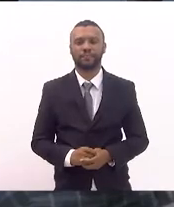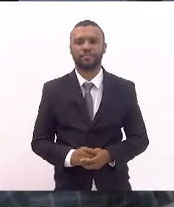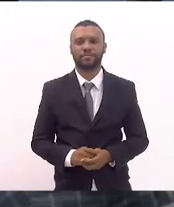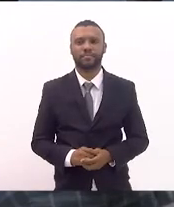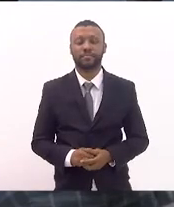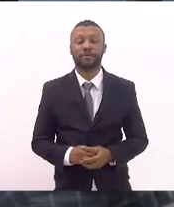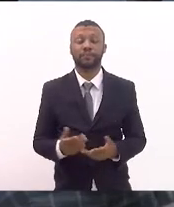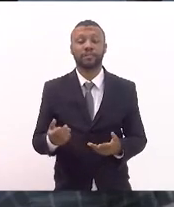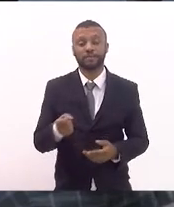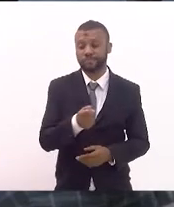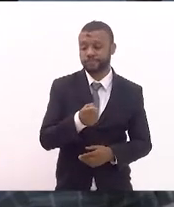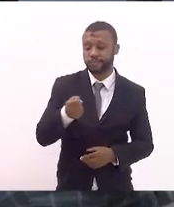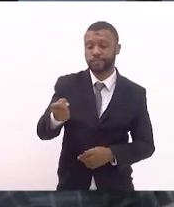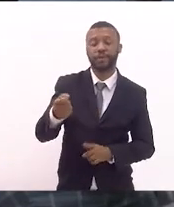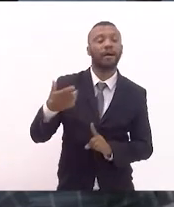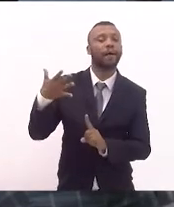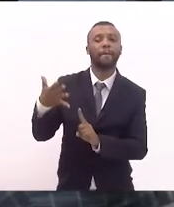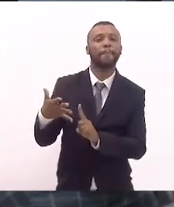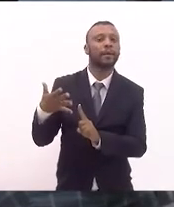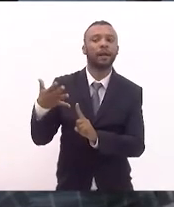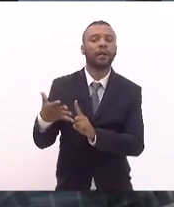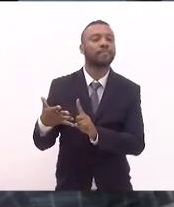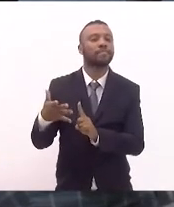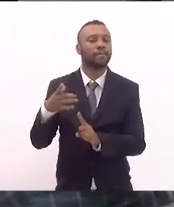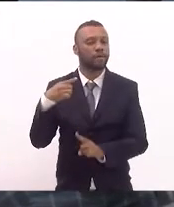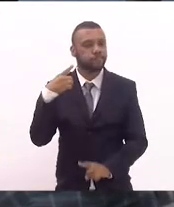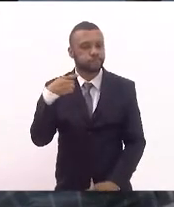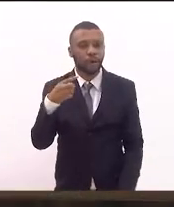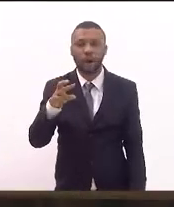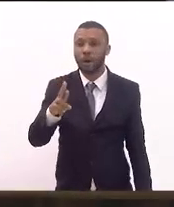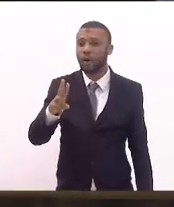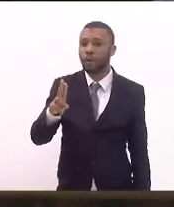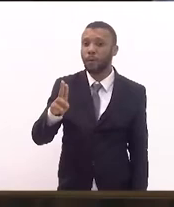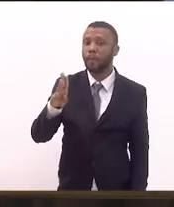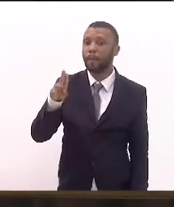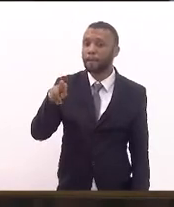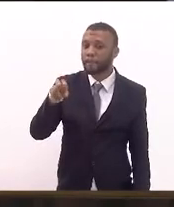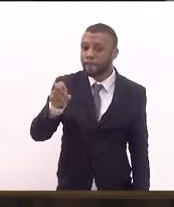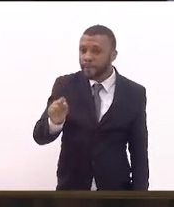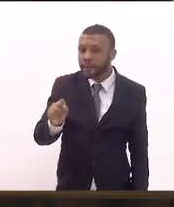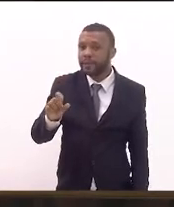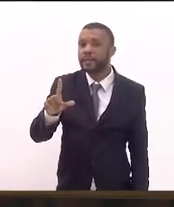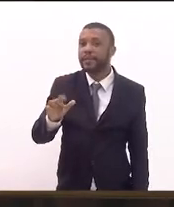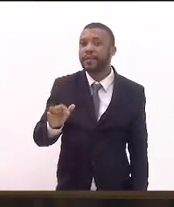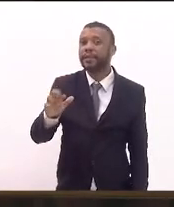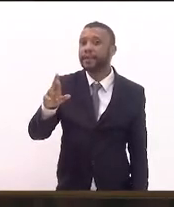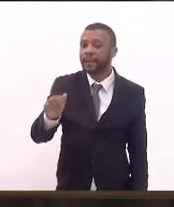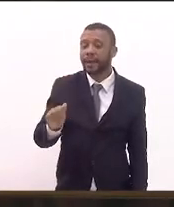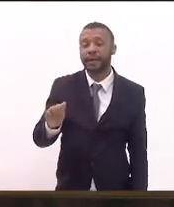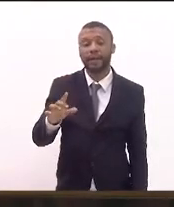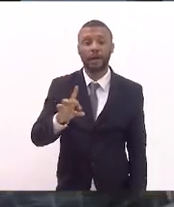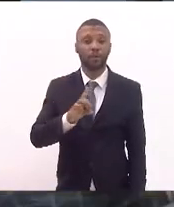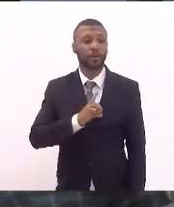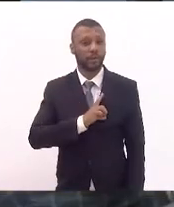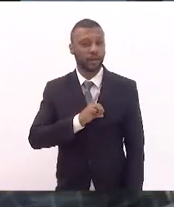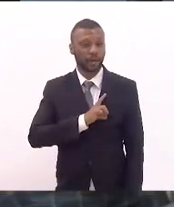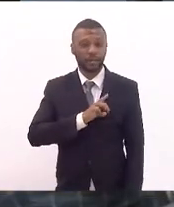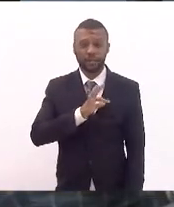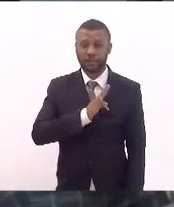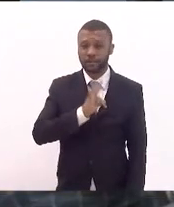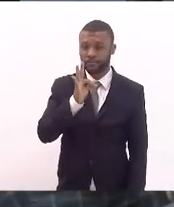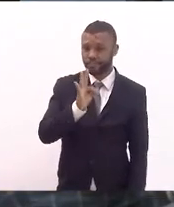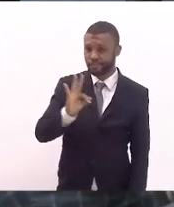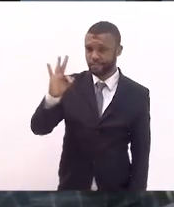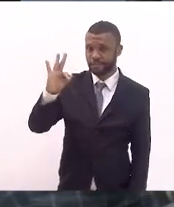Passa a palavra doutor Rubens Lira, delegado de Polícia Federal.